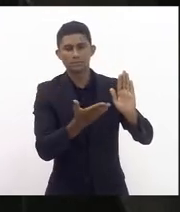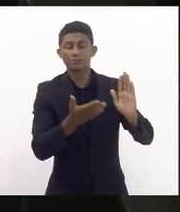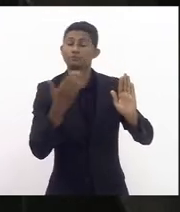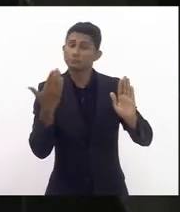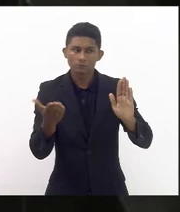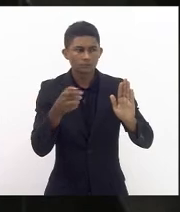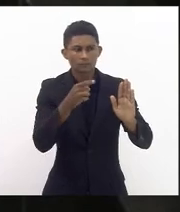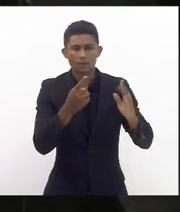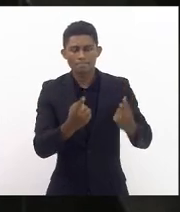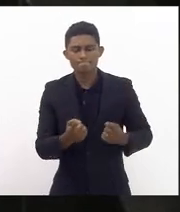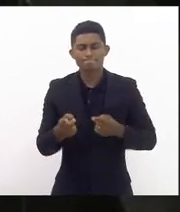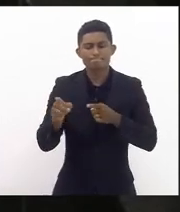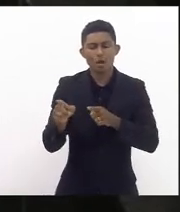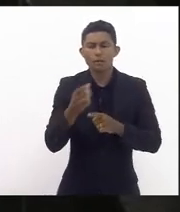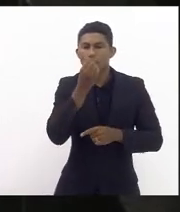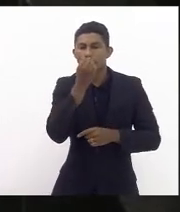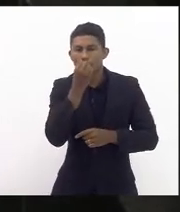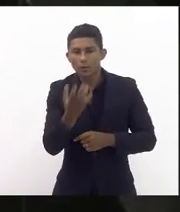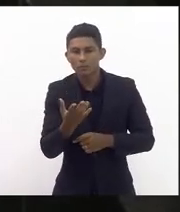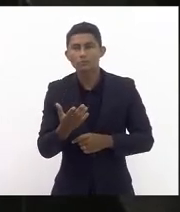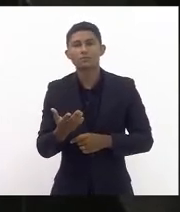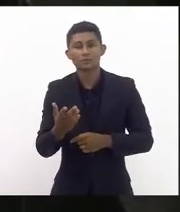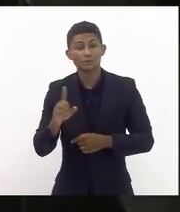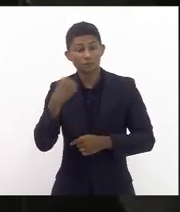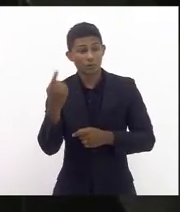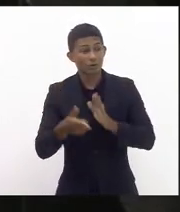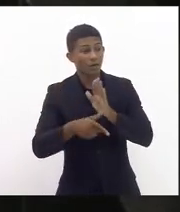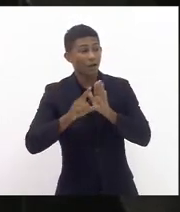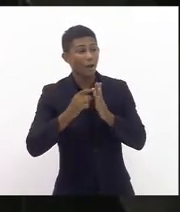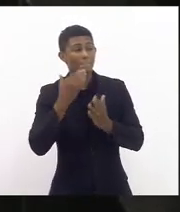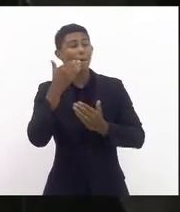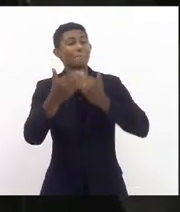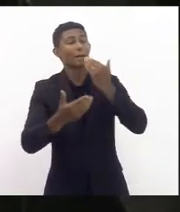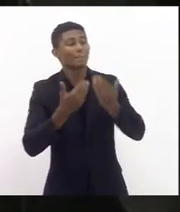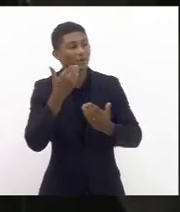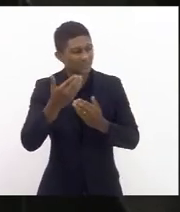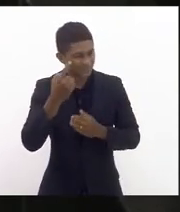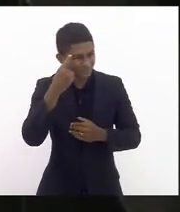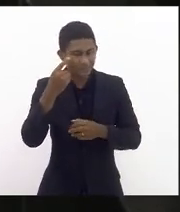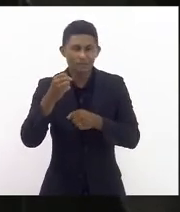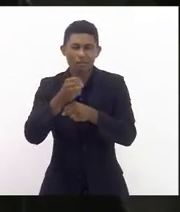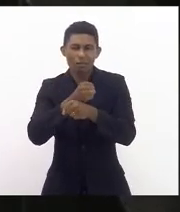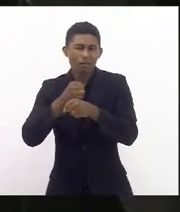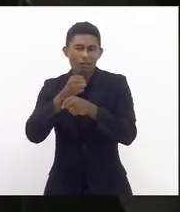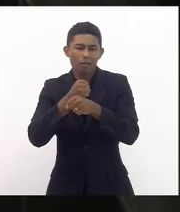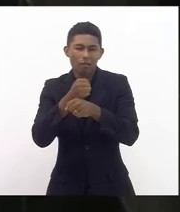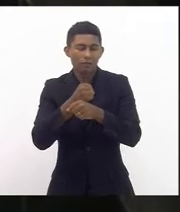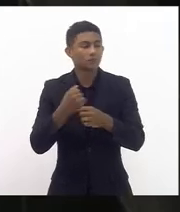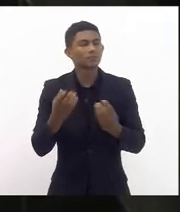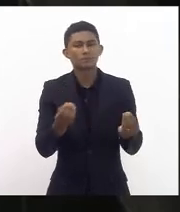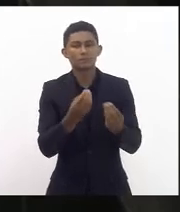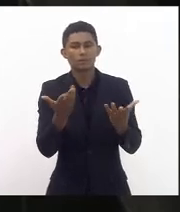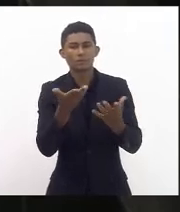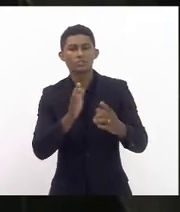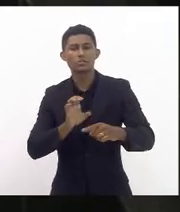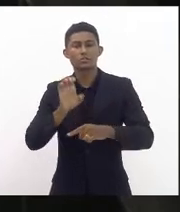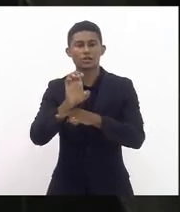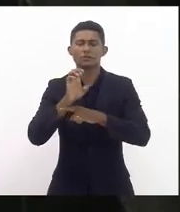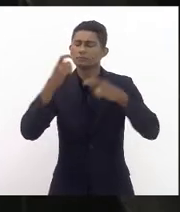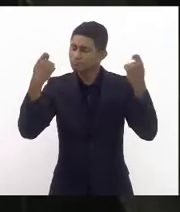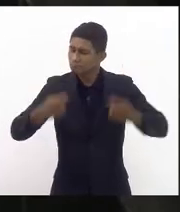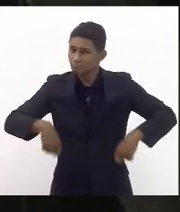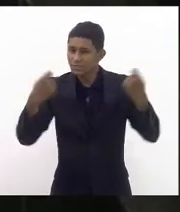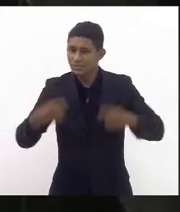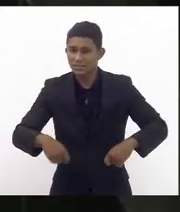dessa provocação, acolhe vários pedidos, André, que nós viemos fazendo ao longo dos anos para que o Estado, ele mesmo, pudesse promover